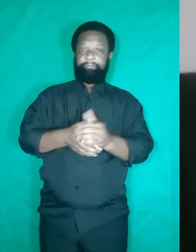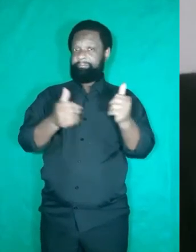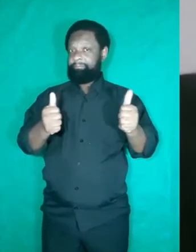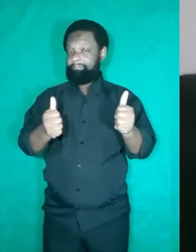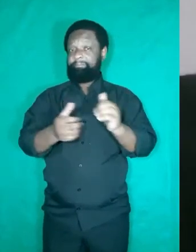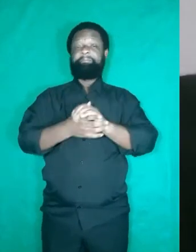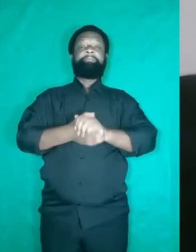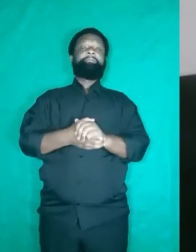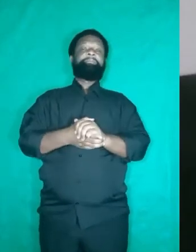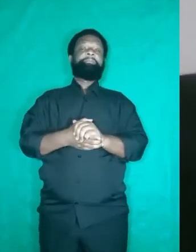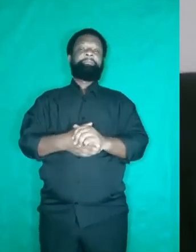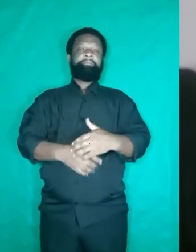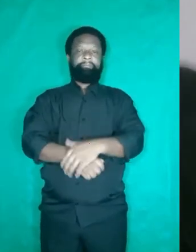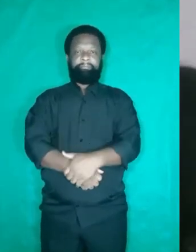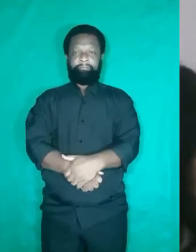Tudo bem?